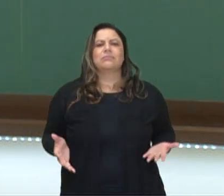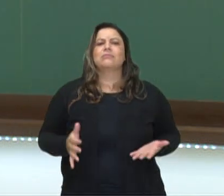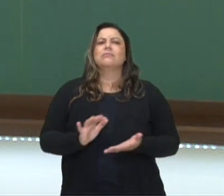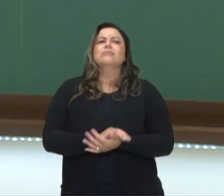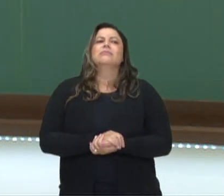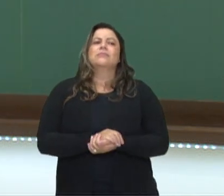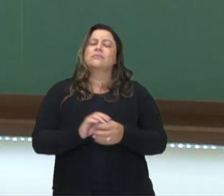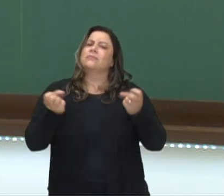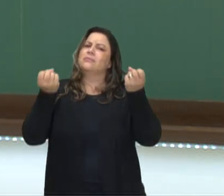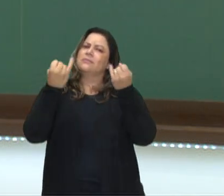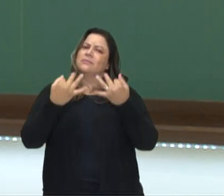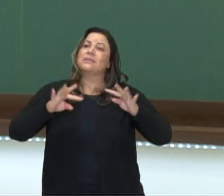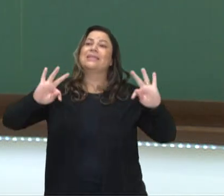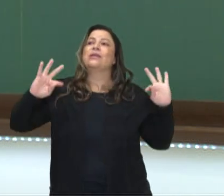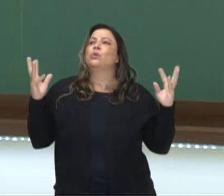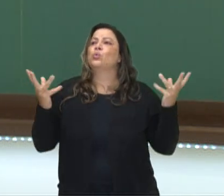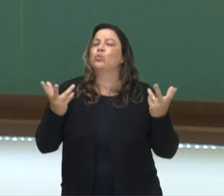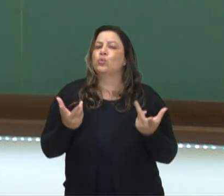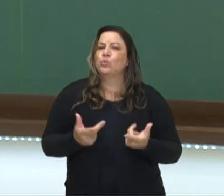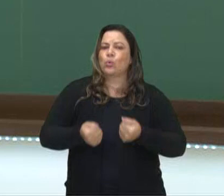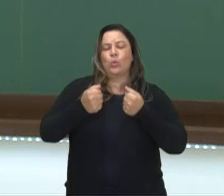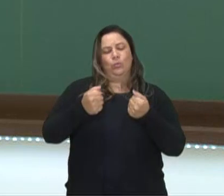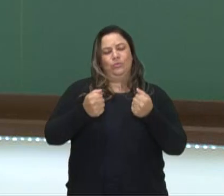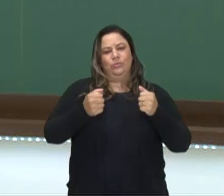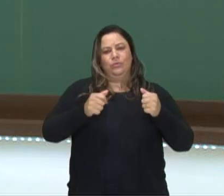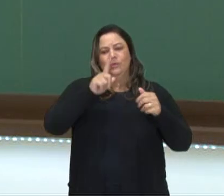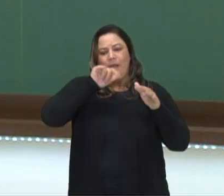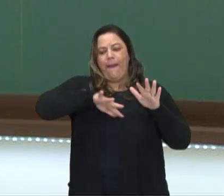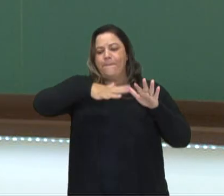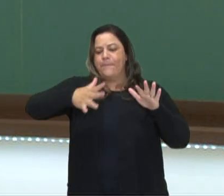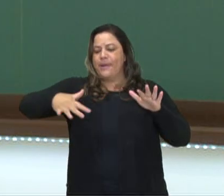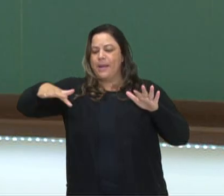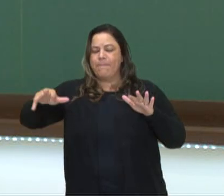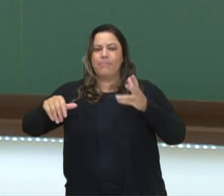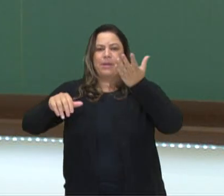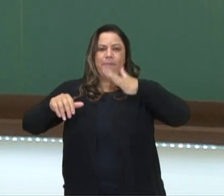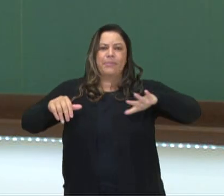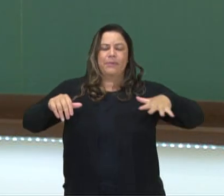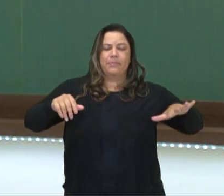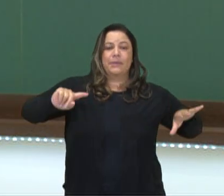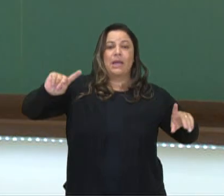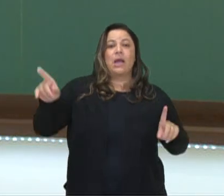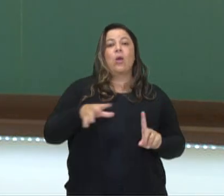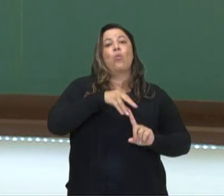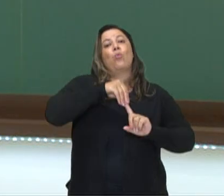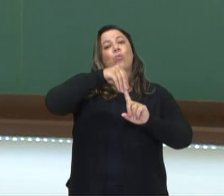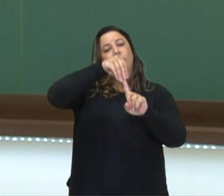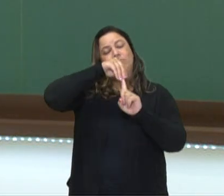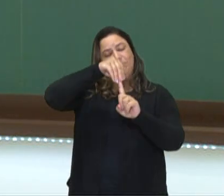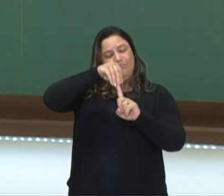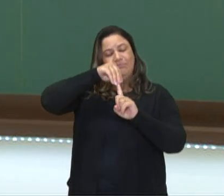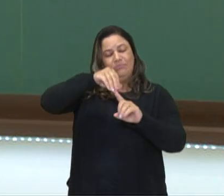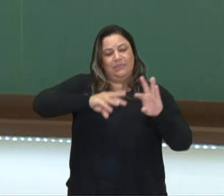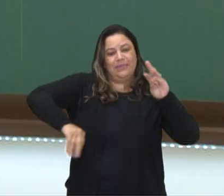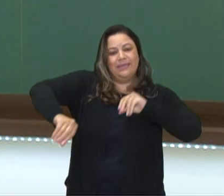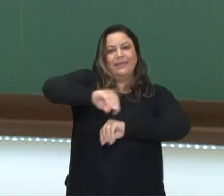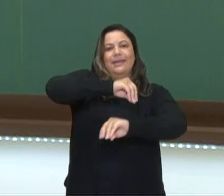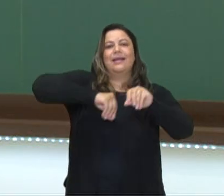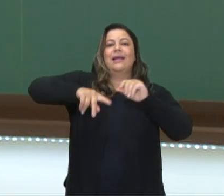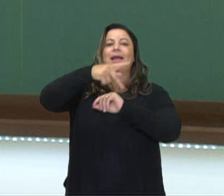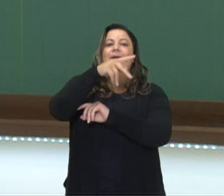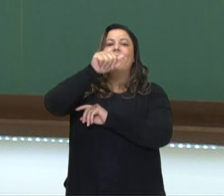que dizia que todos os continentes no passado formavam uma única porção de terra, chamada de Pangeia, e que